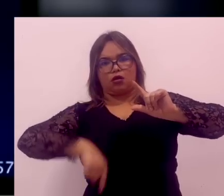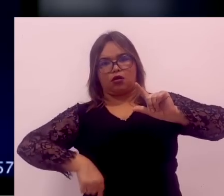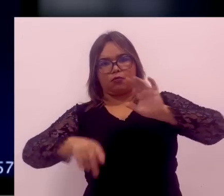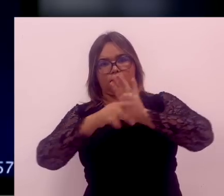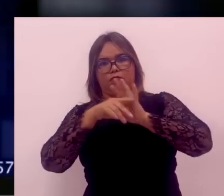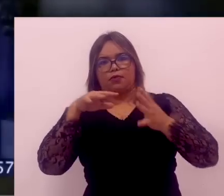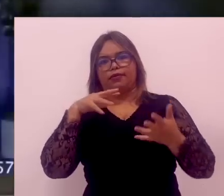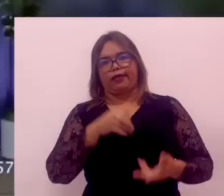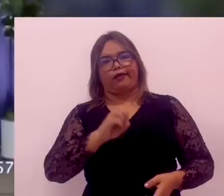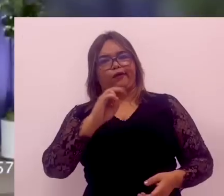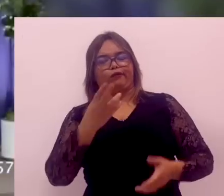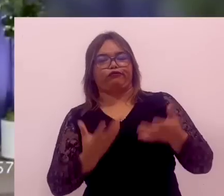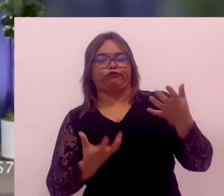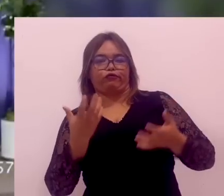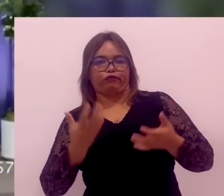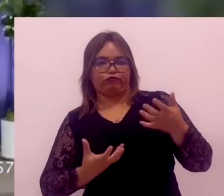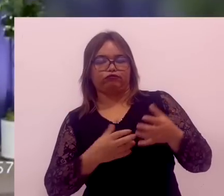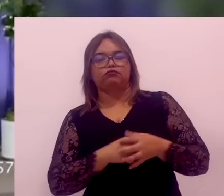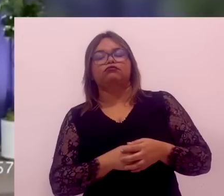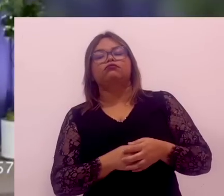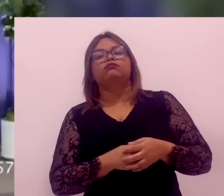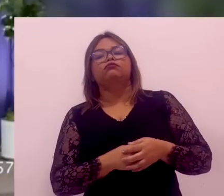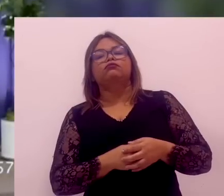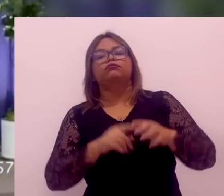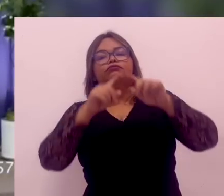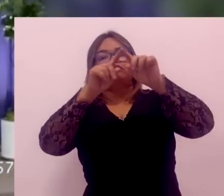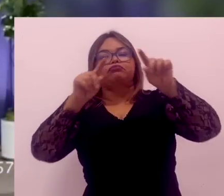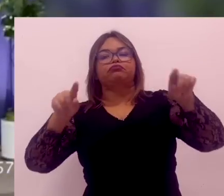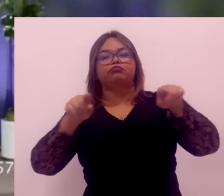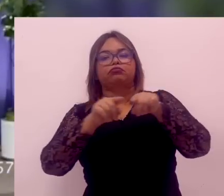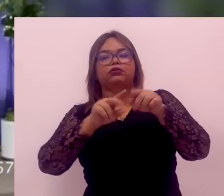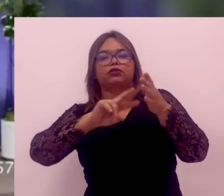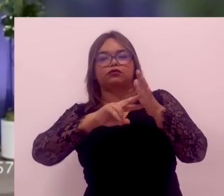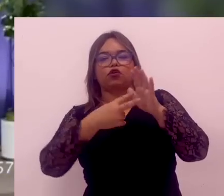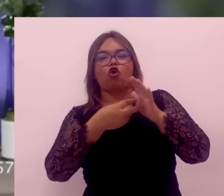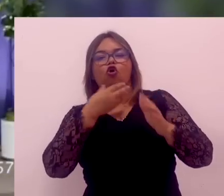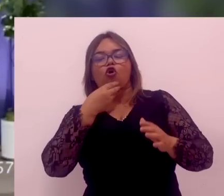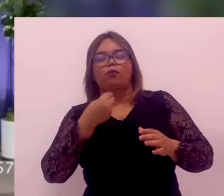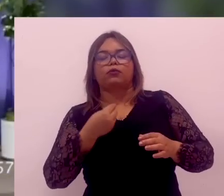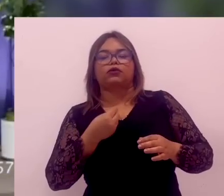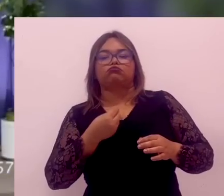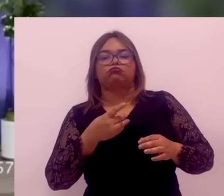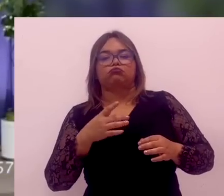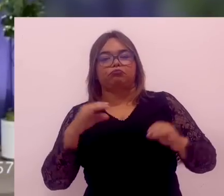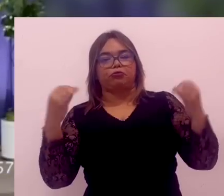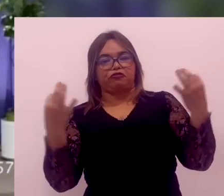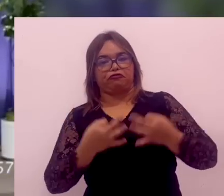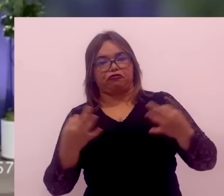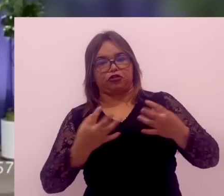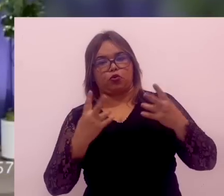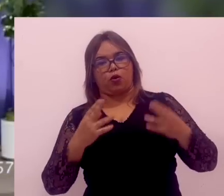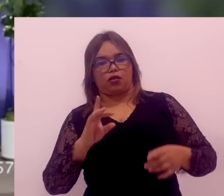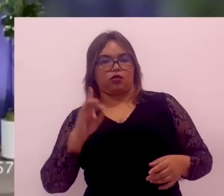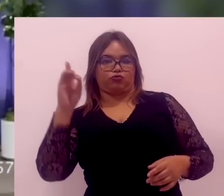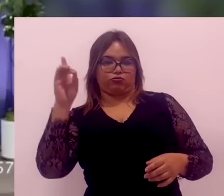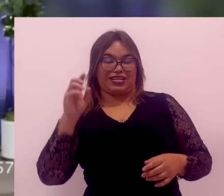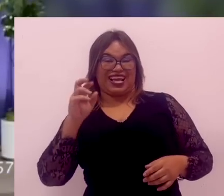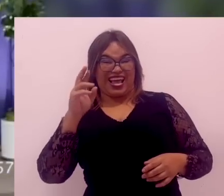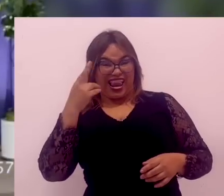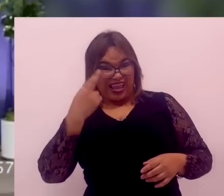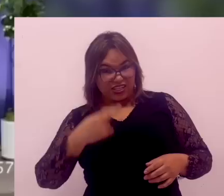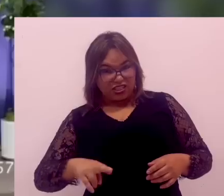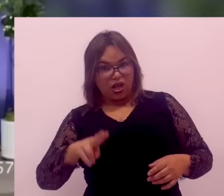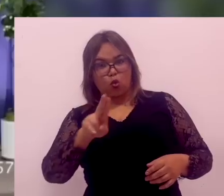homem divino e perfeito. Então, quando uma religião usa esses triângulos no cabalismo, elas estão dizendo: nós